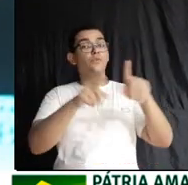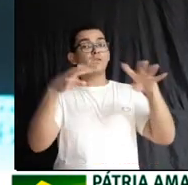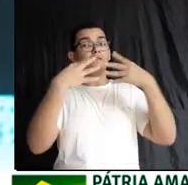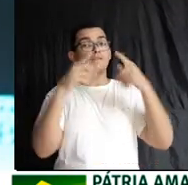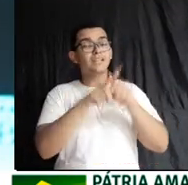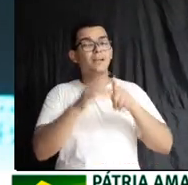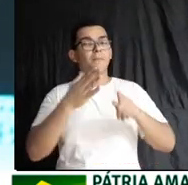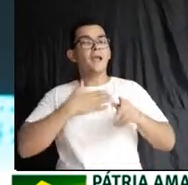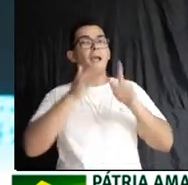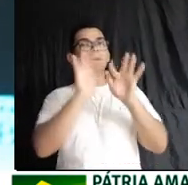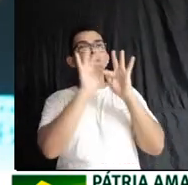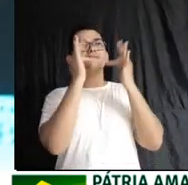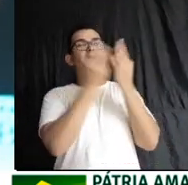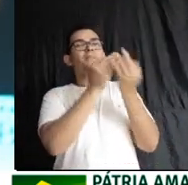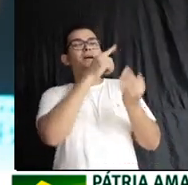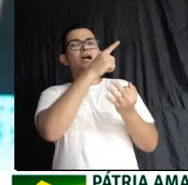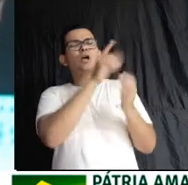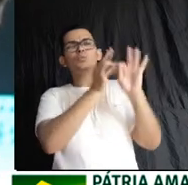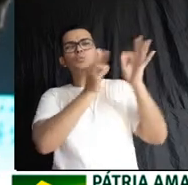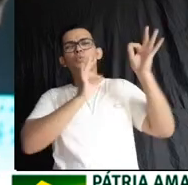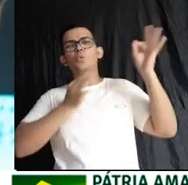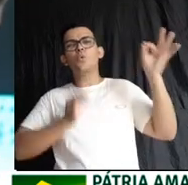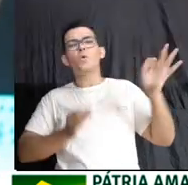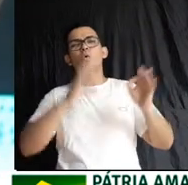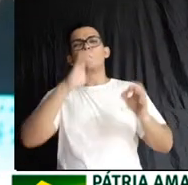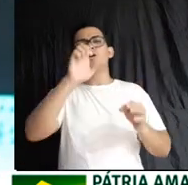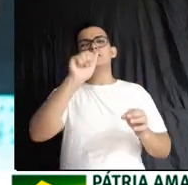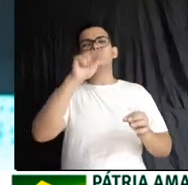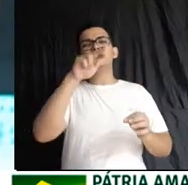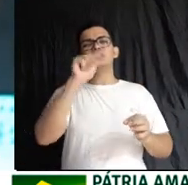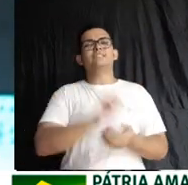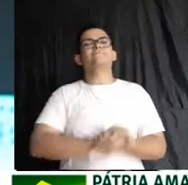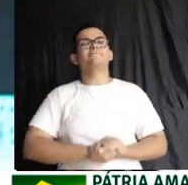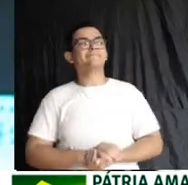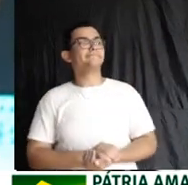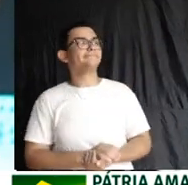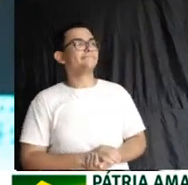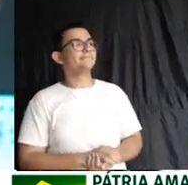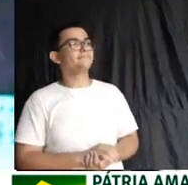família lá no Nordeste, lá no Crato, no Ceará.